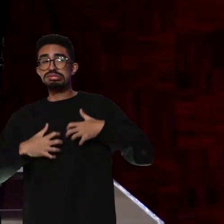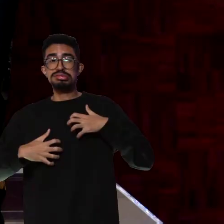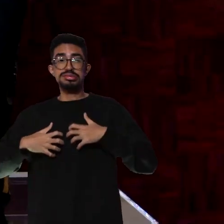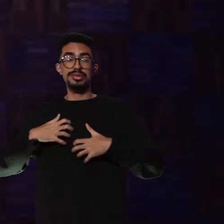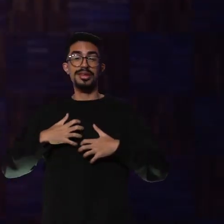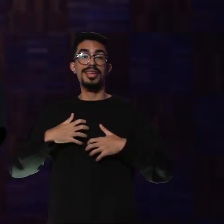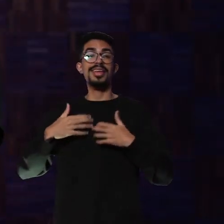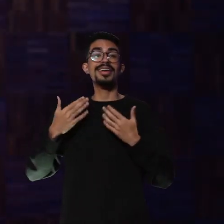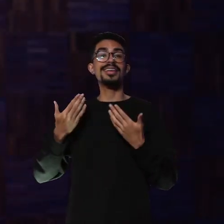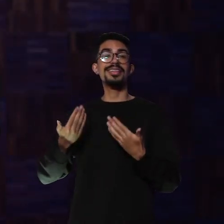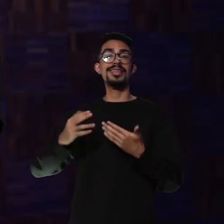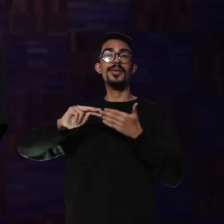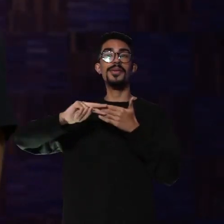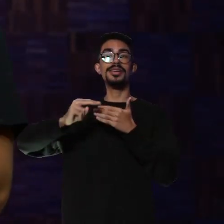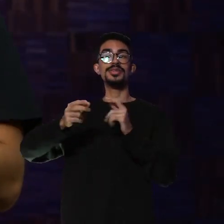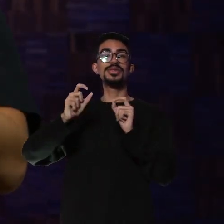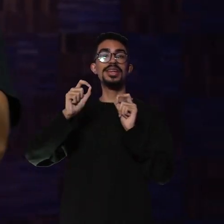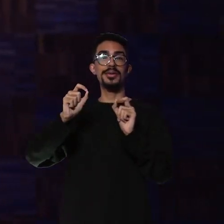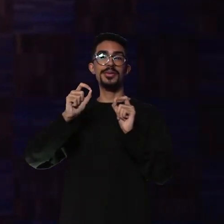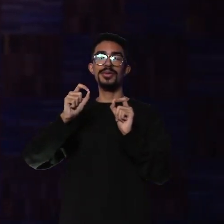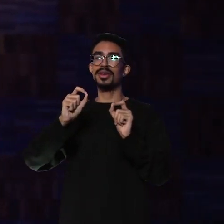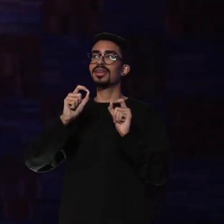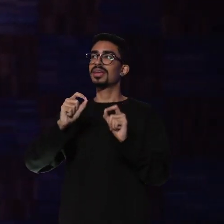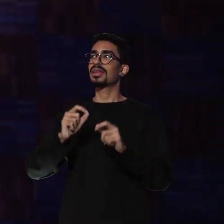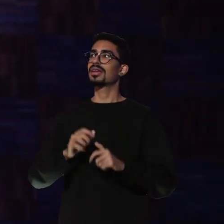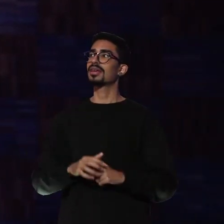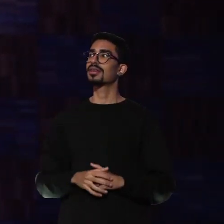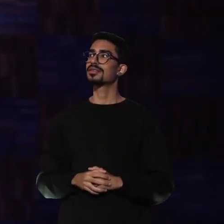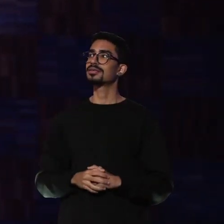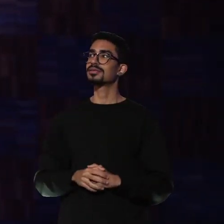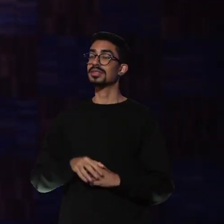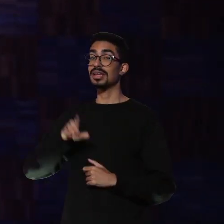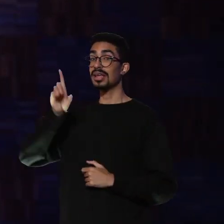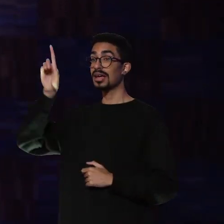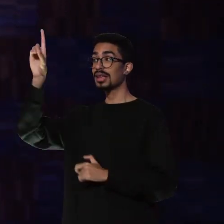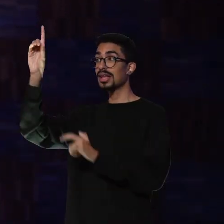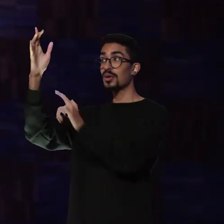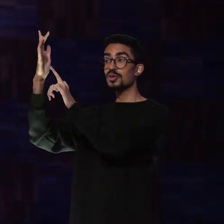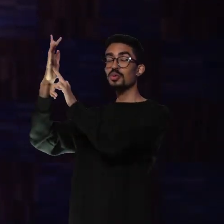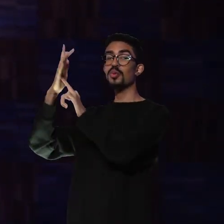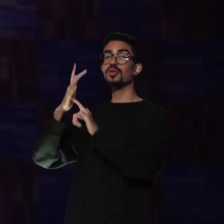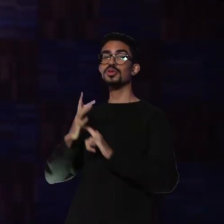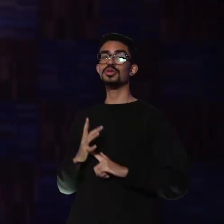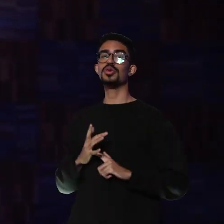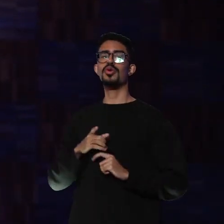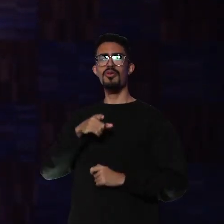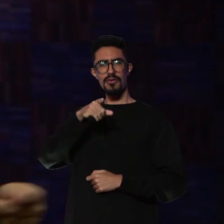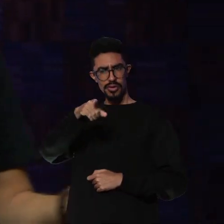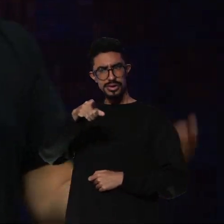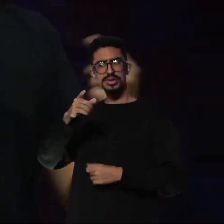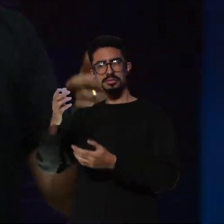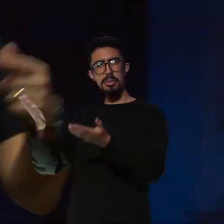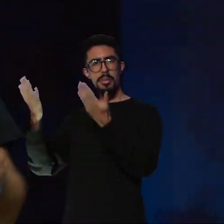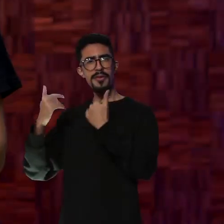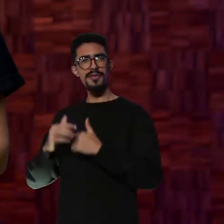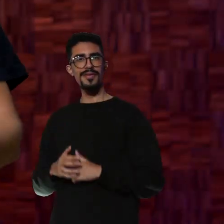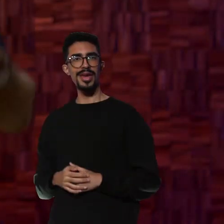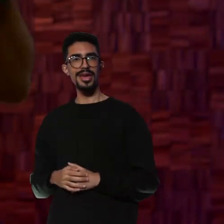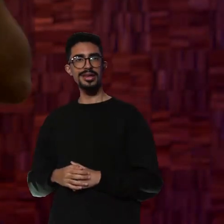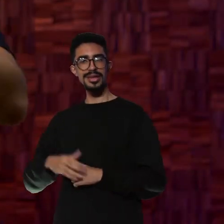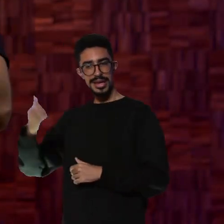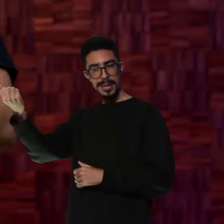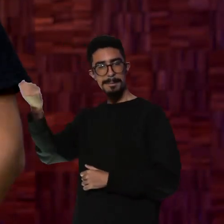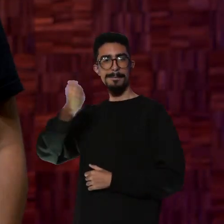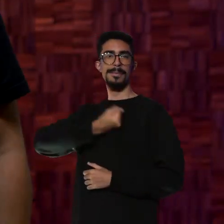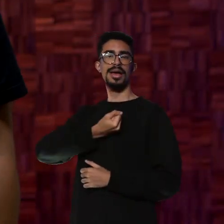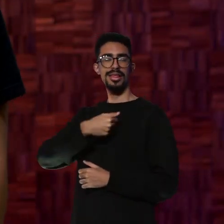vai dizer, inclusive afrontosamente, para o próprio Golias, que ele vinha com espadas, com escudos e com lanças, quando Davi vinha